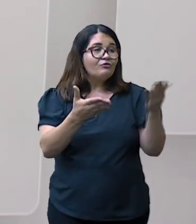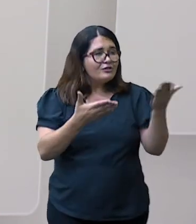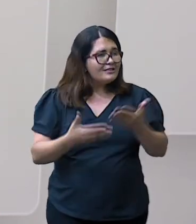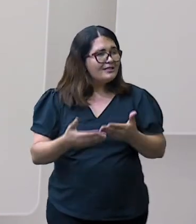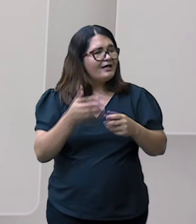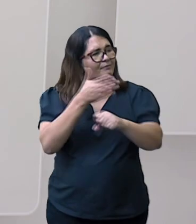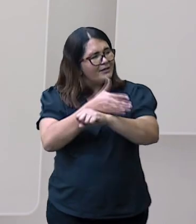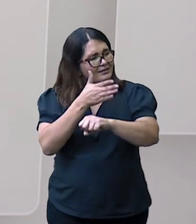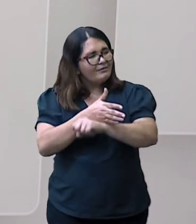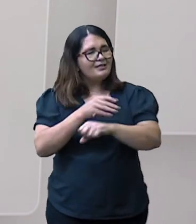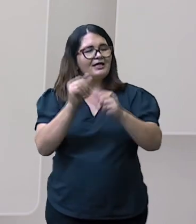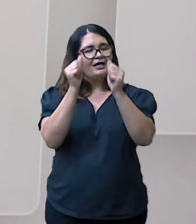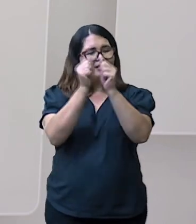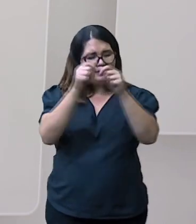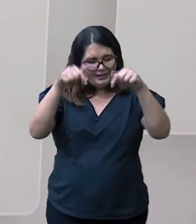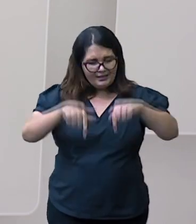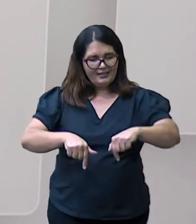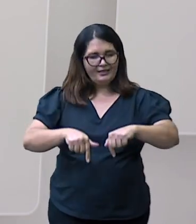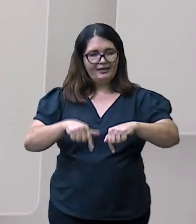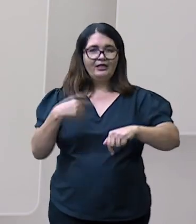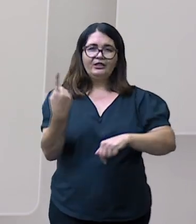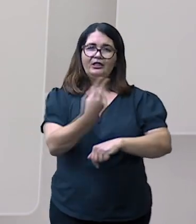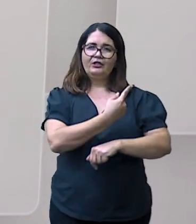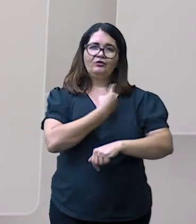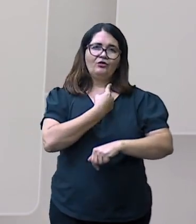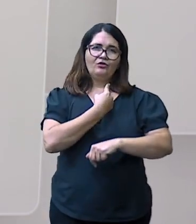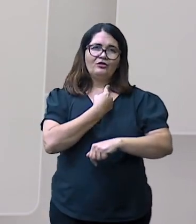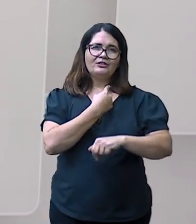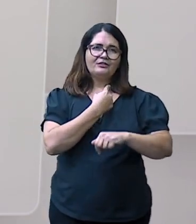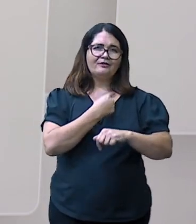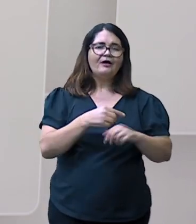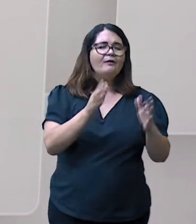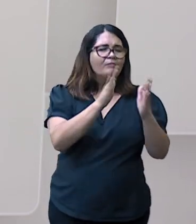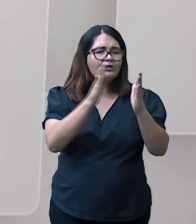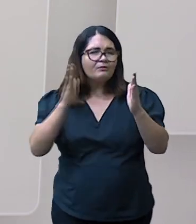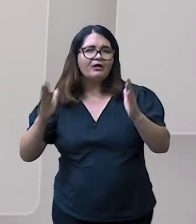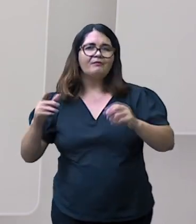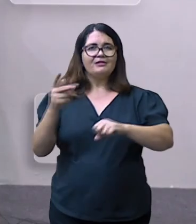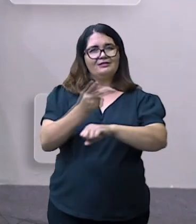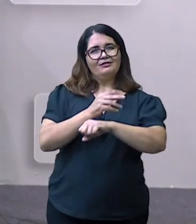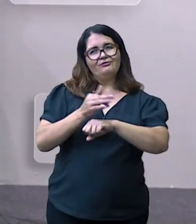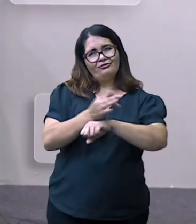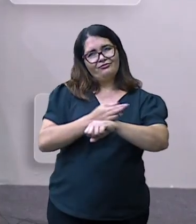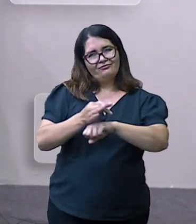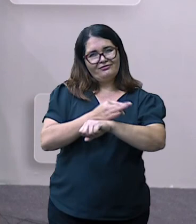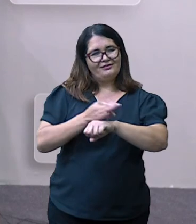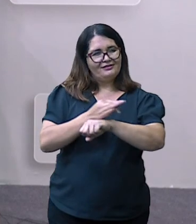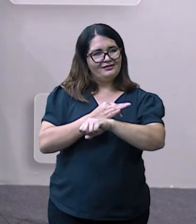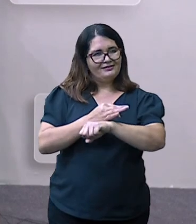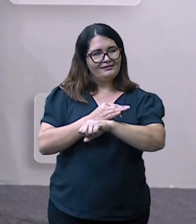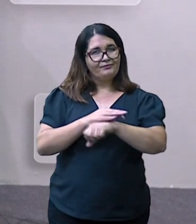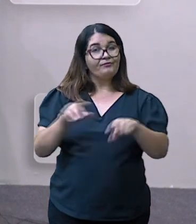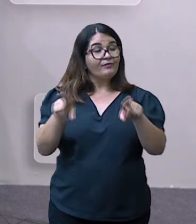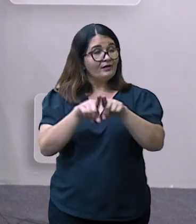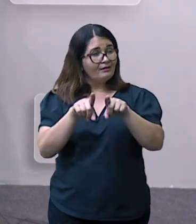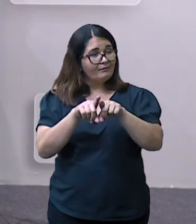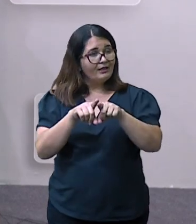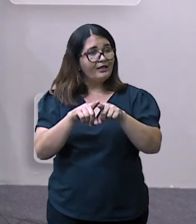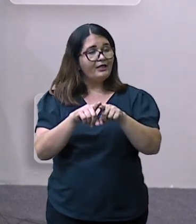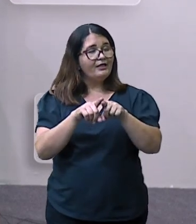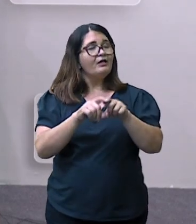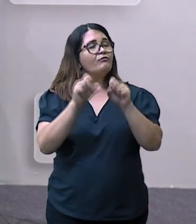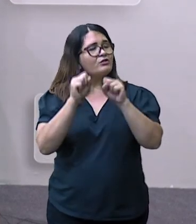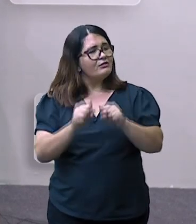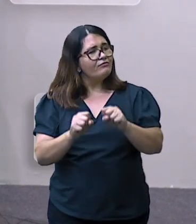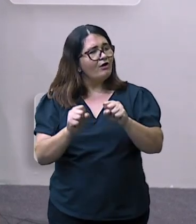programação especial de férias, levando um conteúdo e entretenimento para os nossos estudantes. Que você venha mais